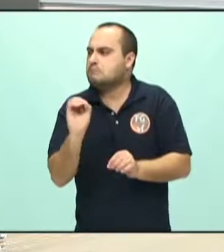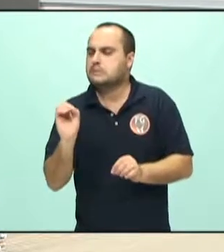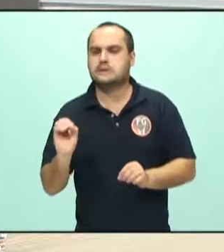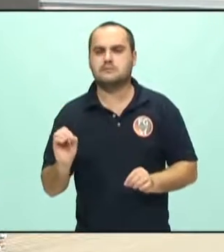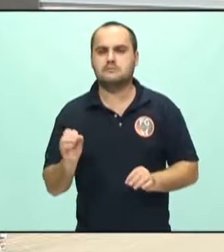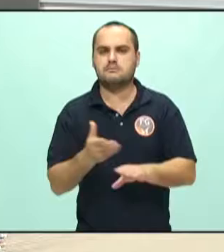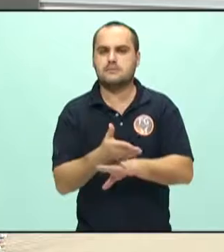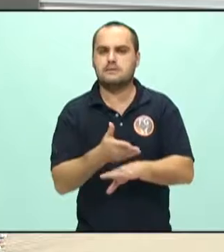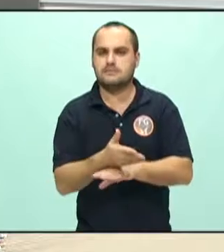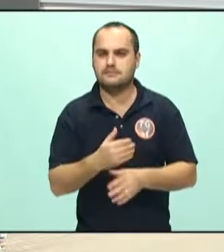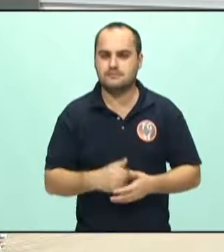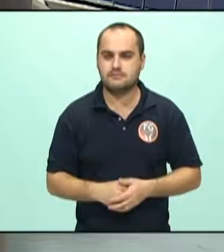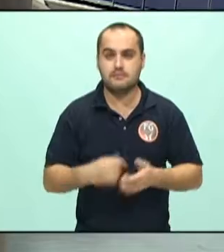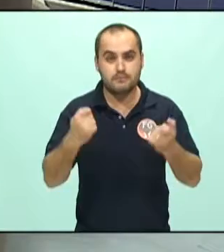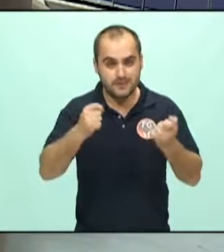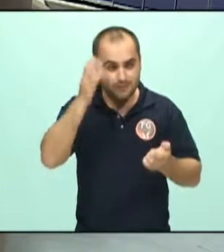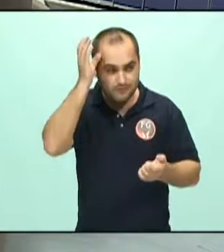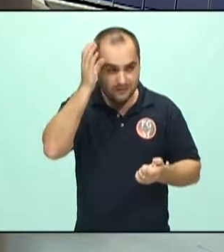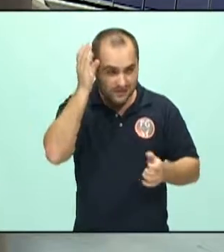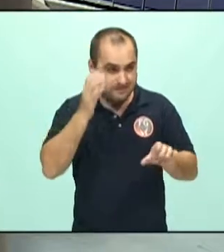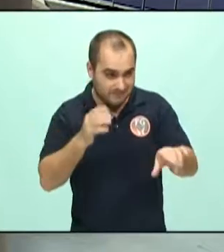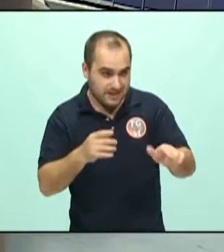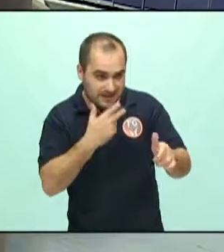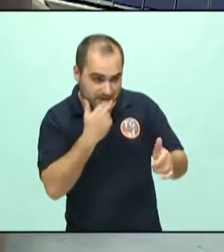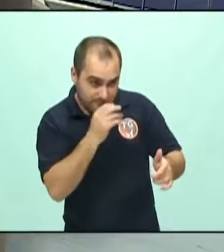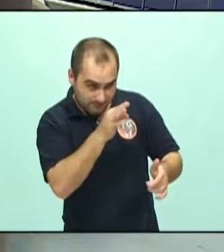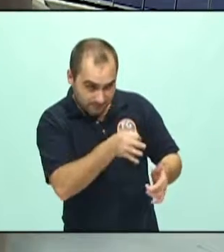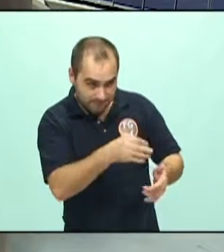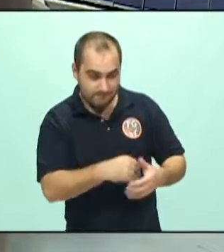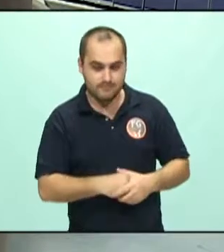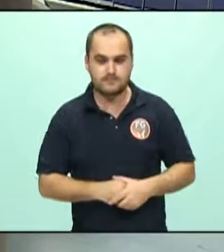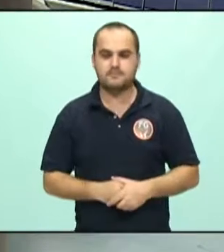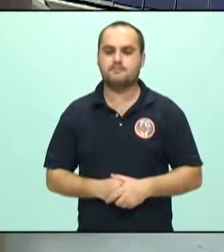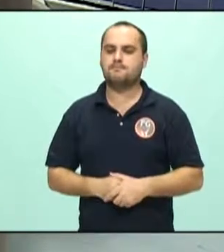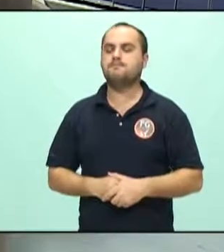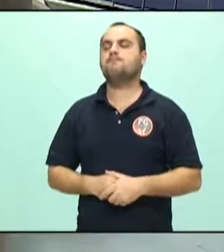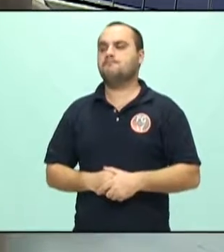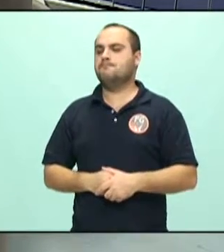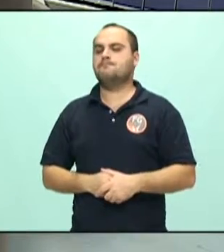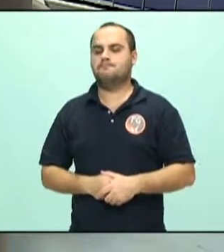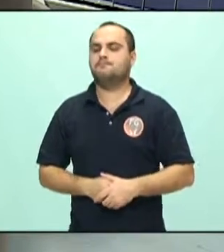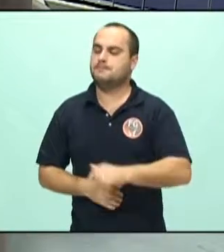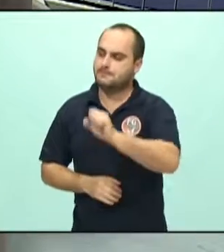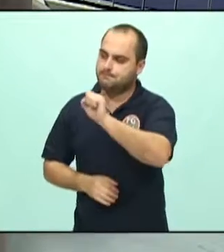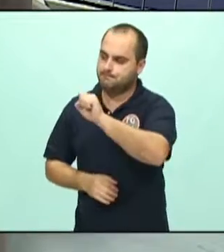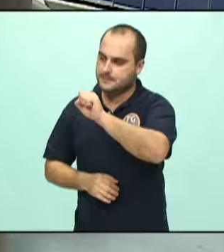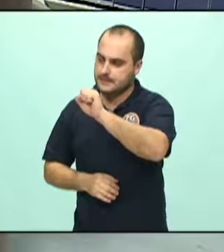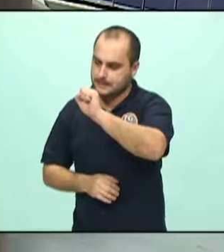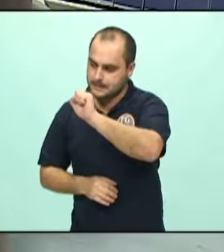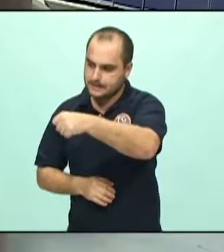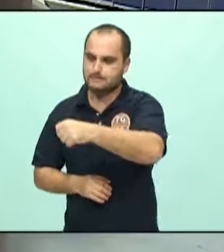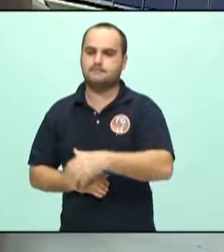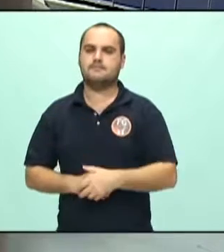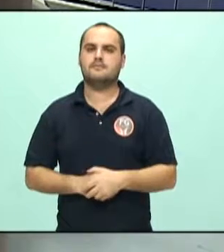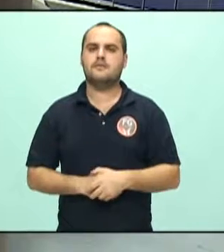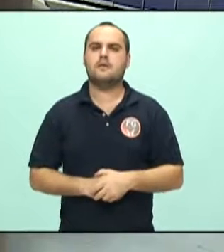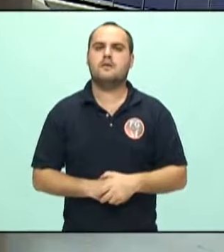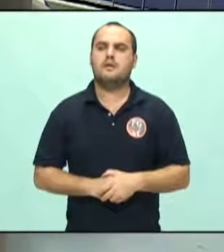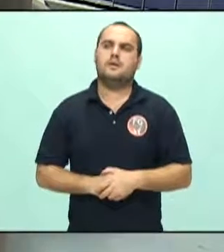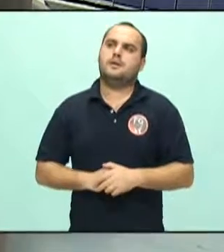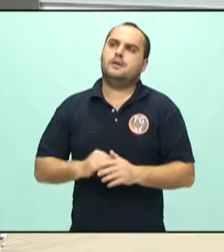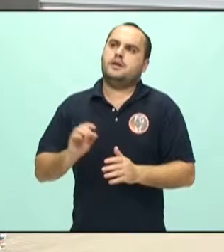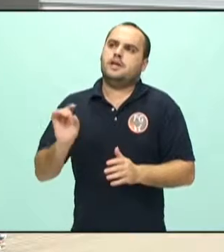que precisa não é natália dele sim é não é só mudar a economicamente alguns